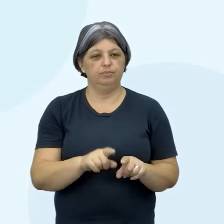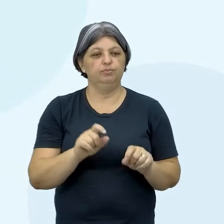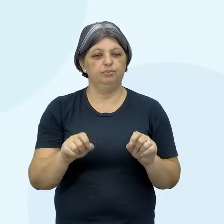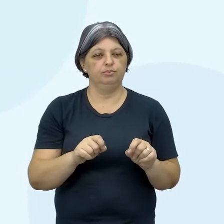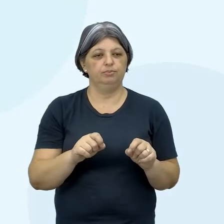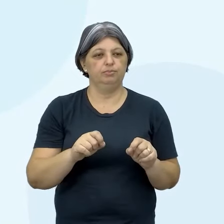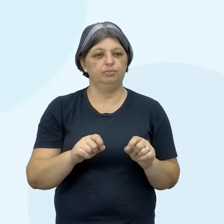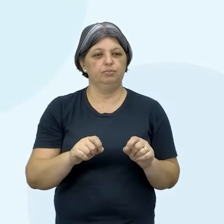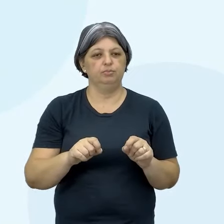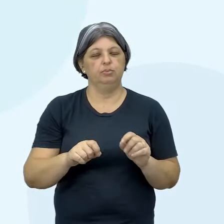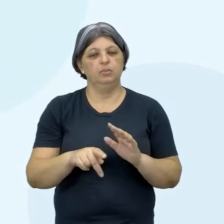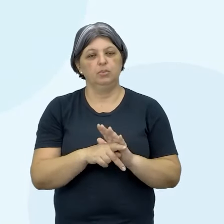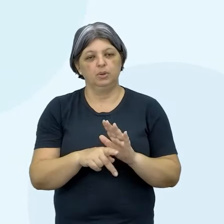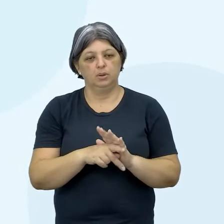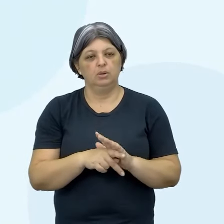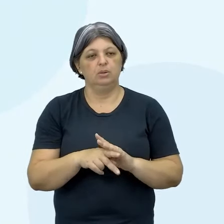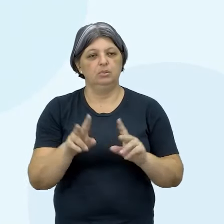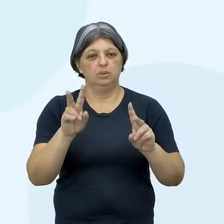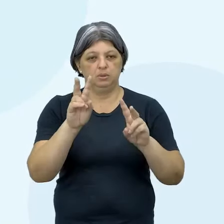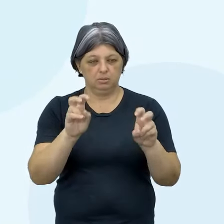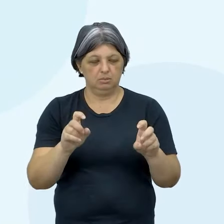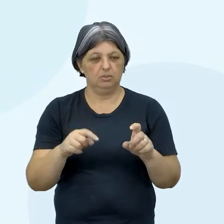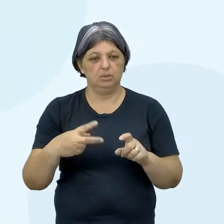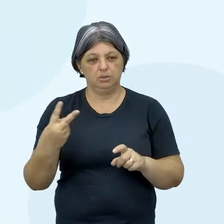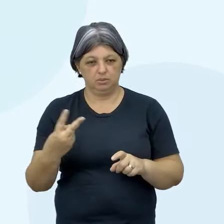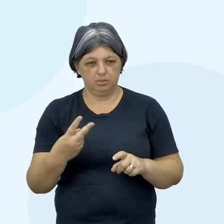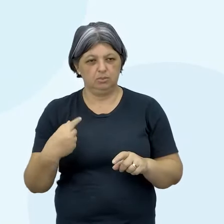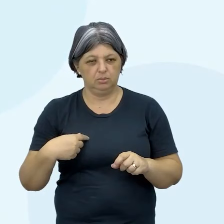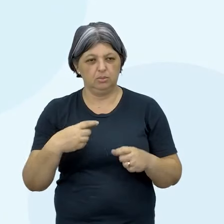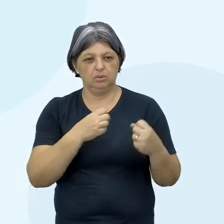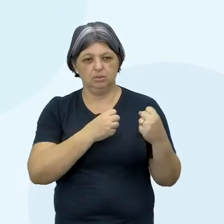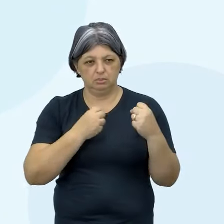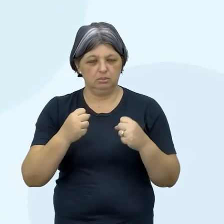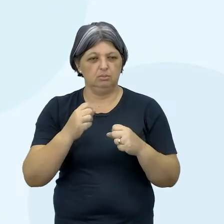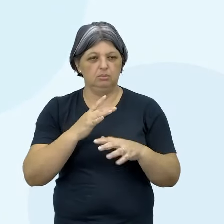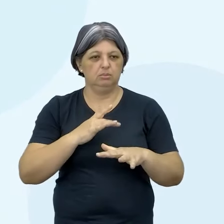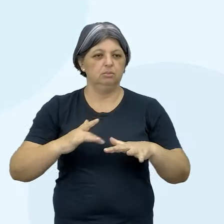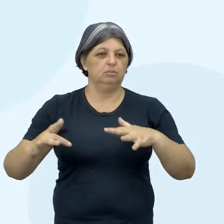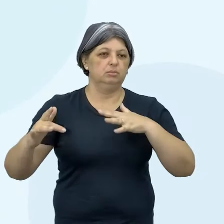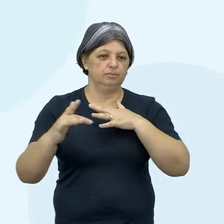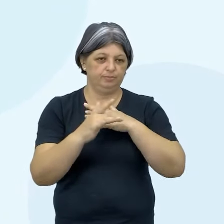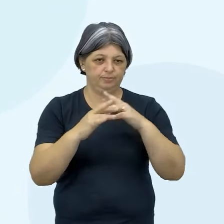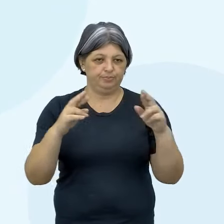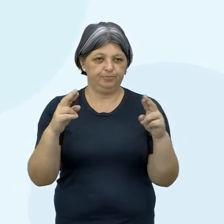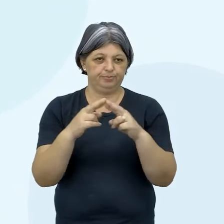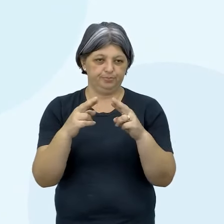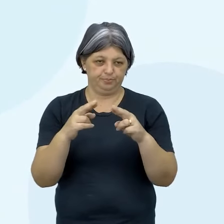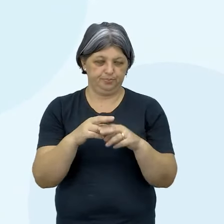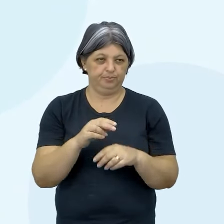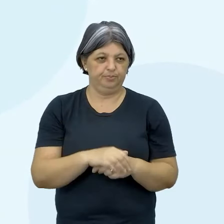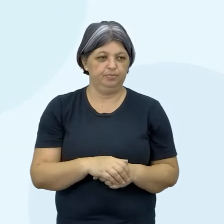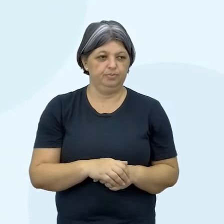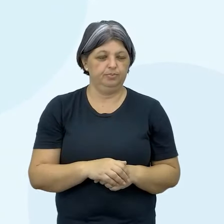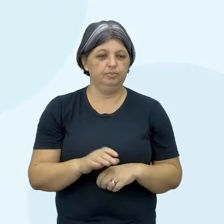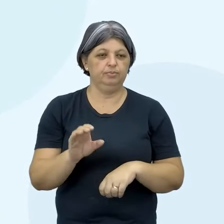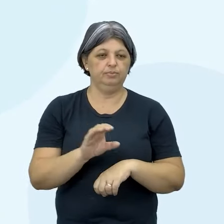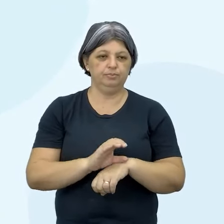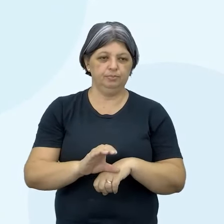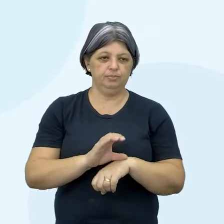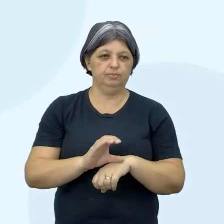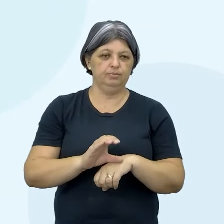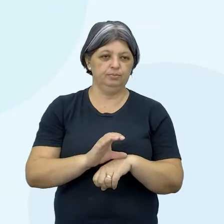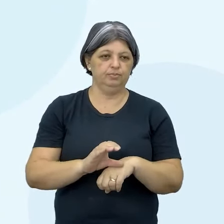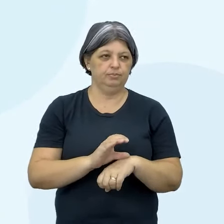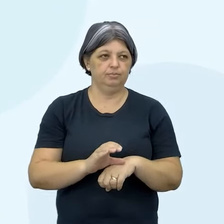componente 2, reflexão sobre o poder do contrato social às redes, que é o que está em cinza aí para vocês, vai